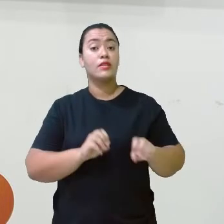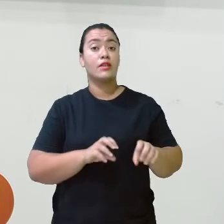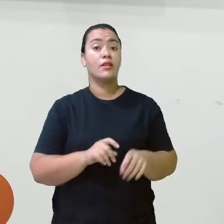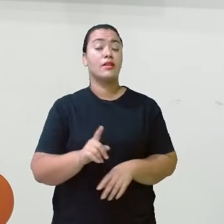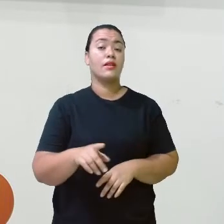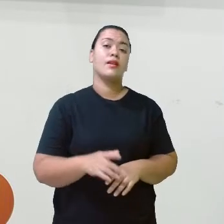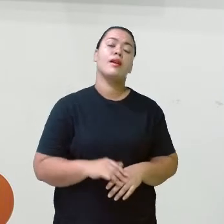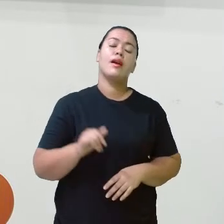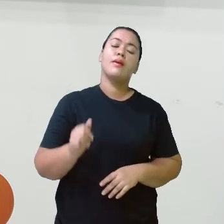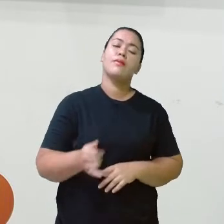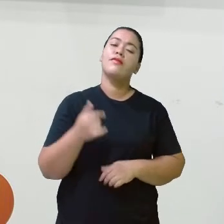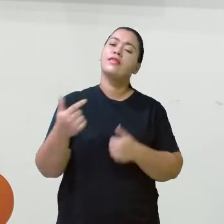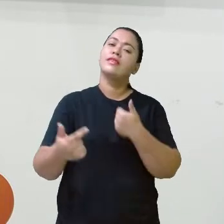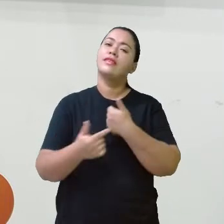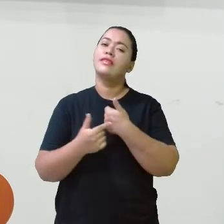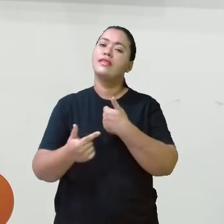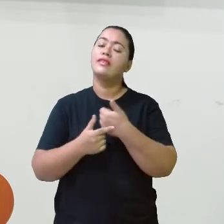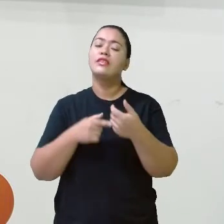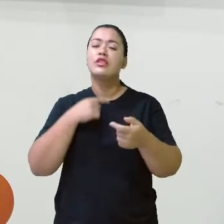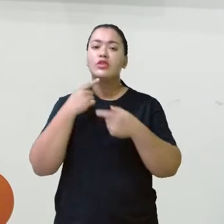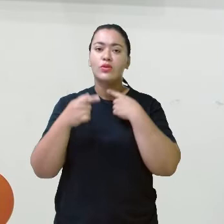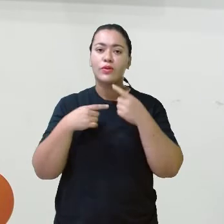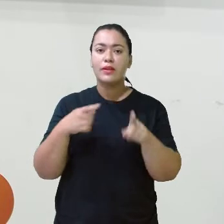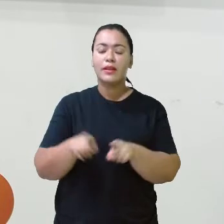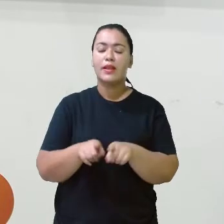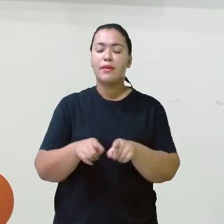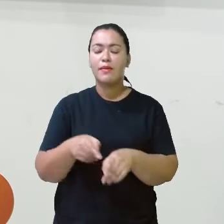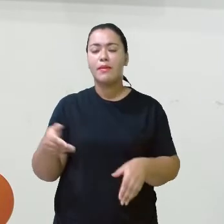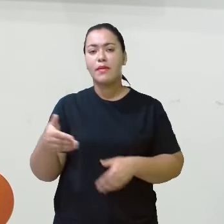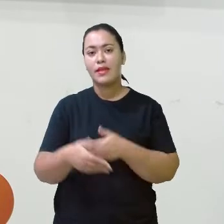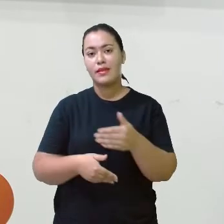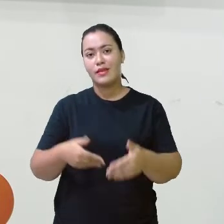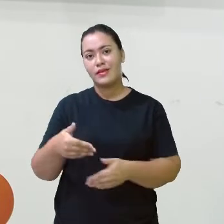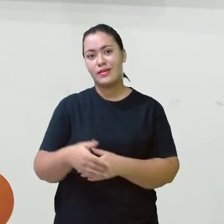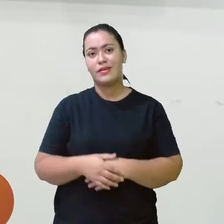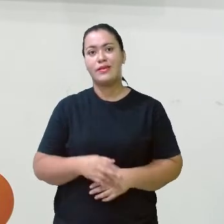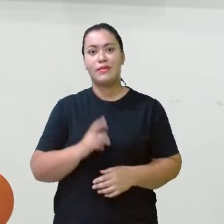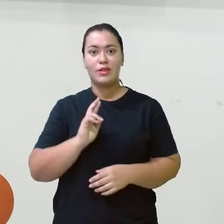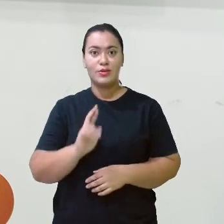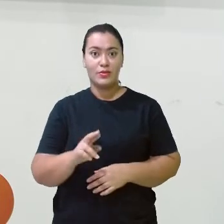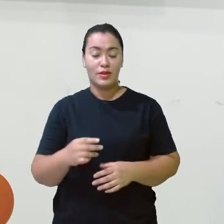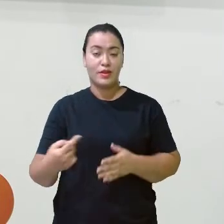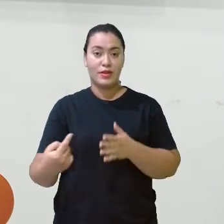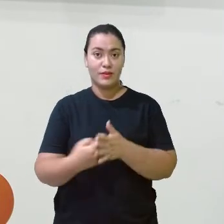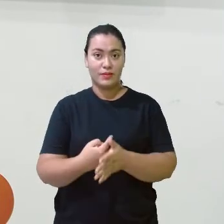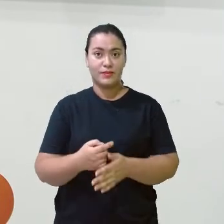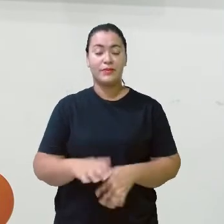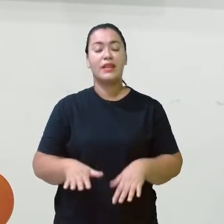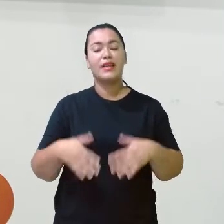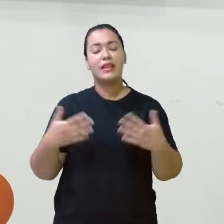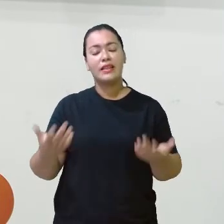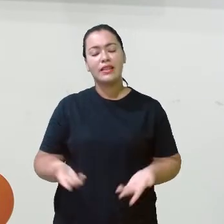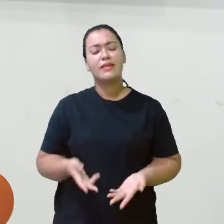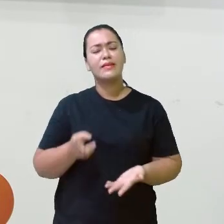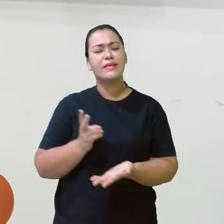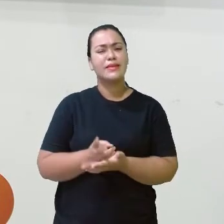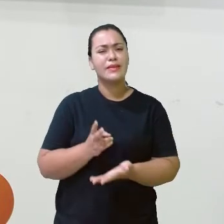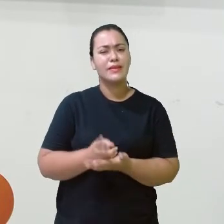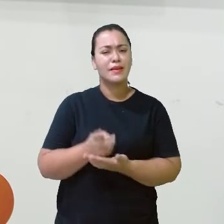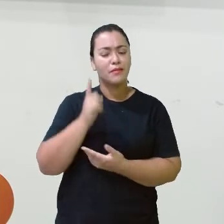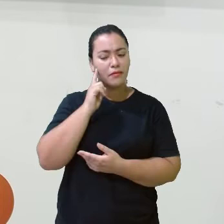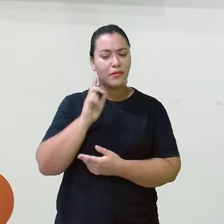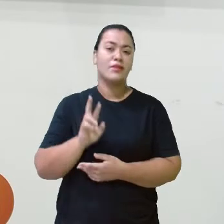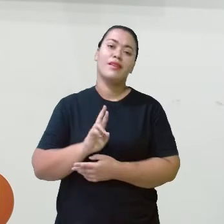aproveito, dou aquele meu like, tiro minhas dúvidas e participo também respondendo as perguntas. E a gente está sempre por lá, vendo os recadinhos de